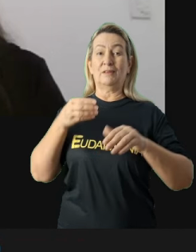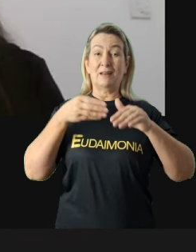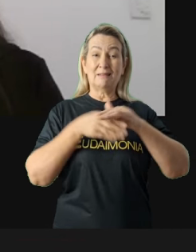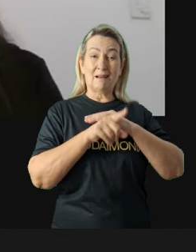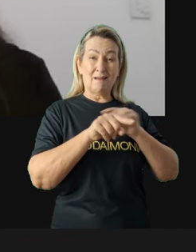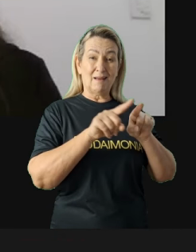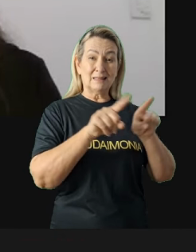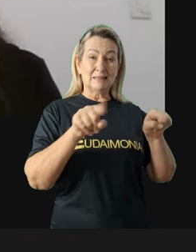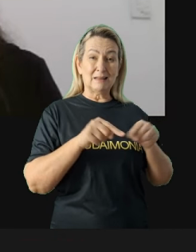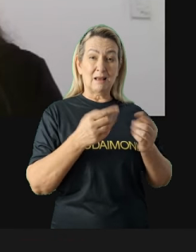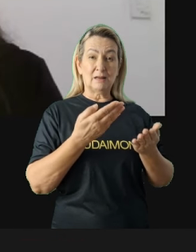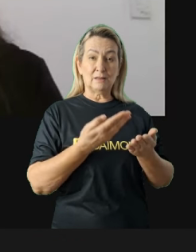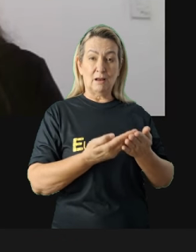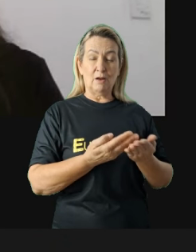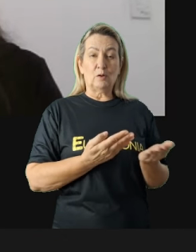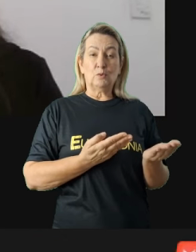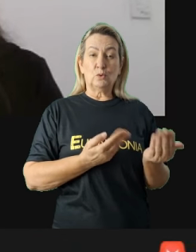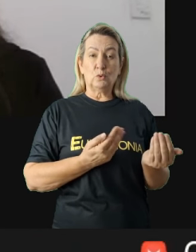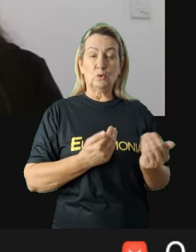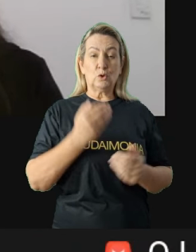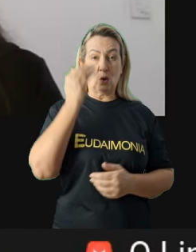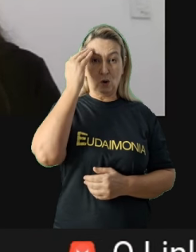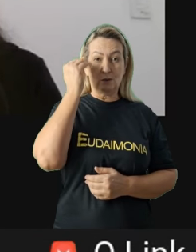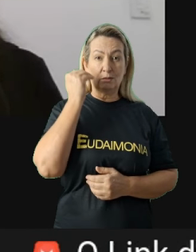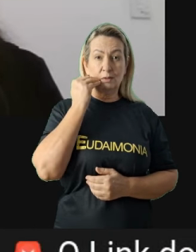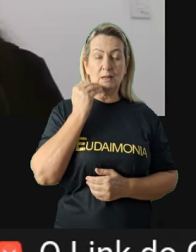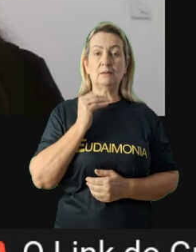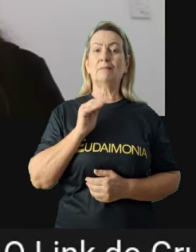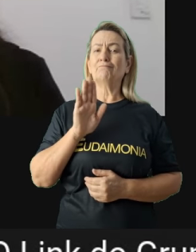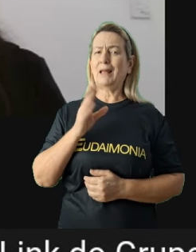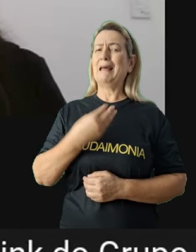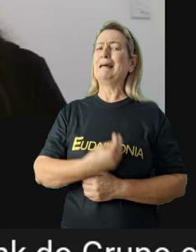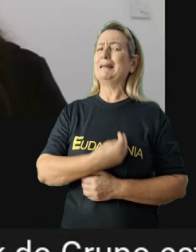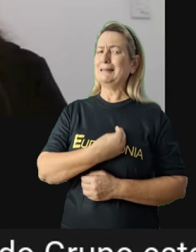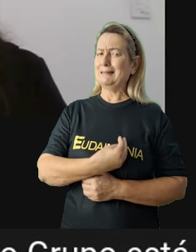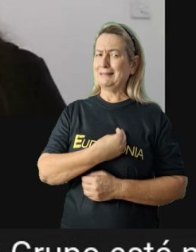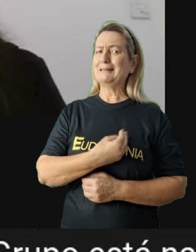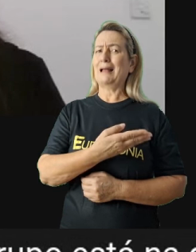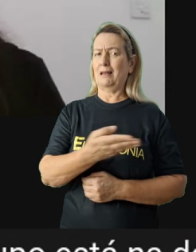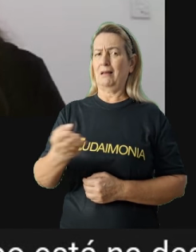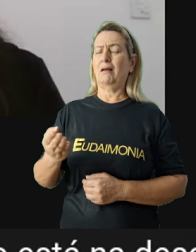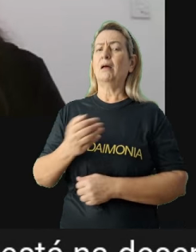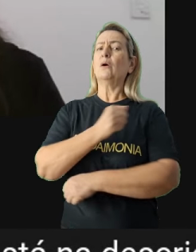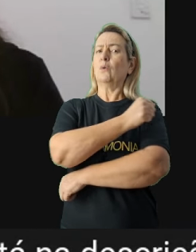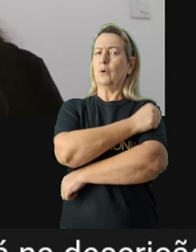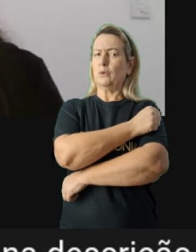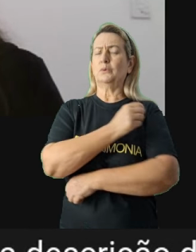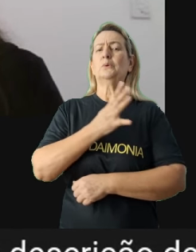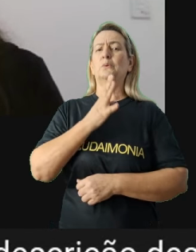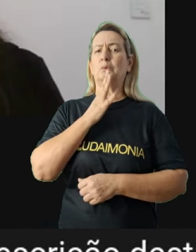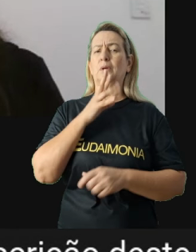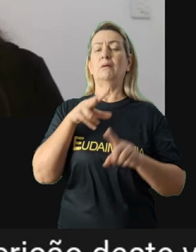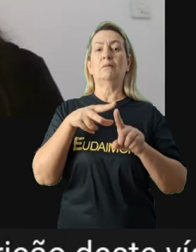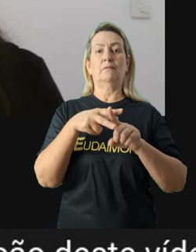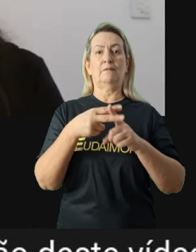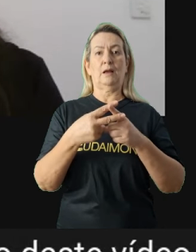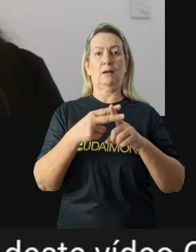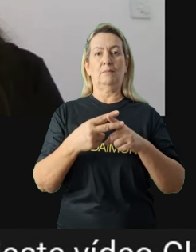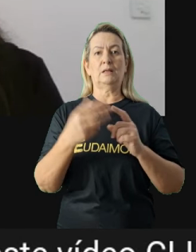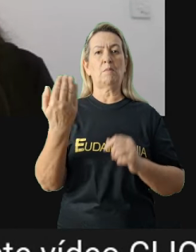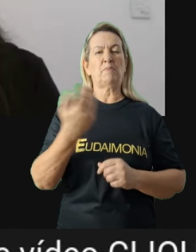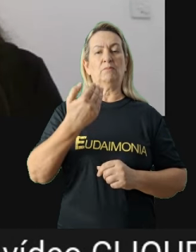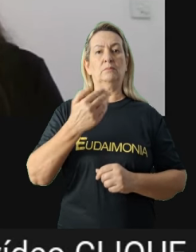dentro do computador. Agora, quando a gente vai para a sala de aula, né? Com a garotada mais Ela não nova. está presente, Paulo. Ela está presente para os